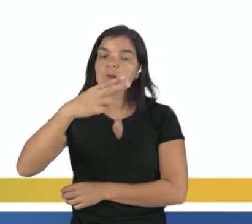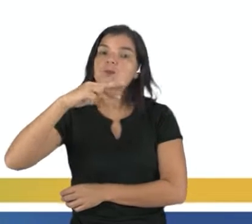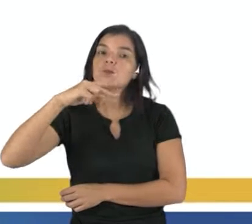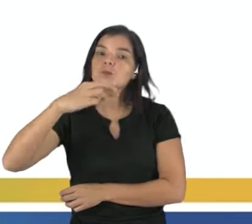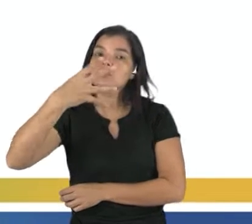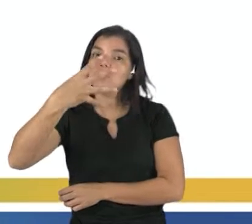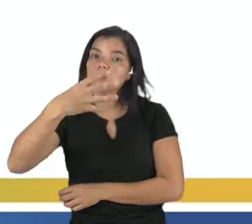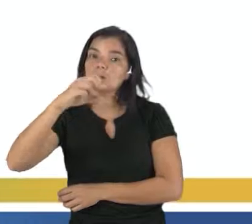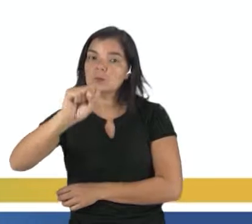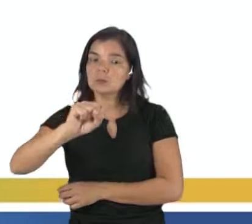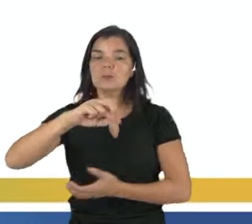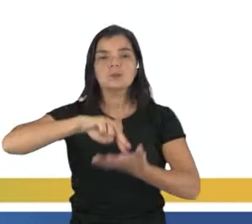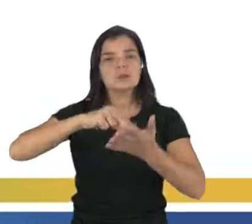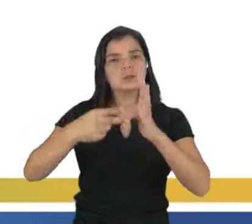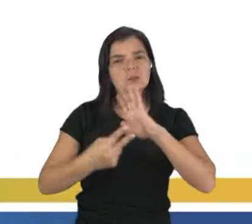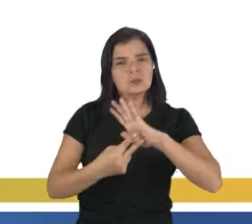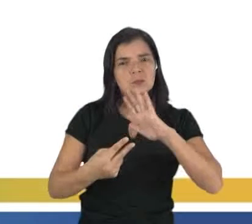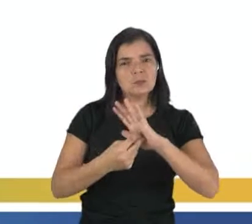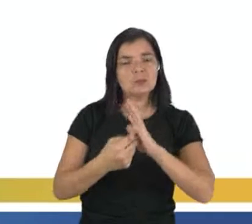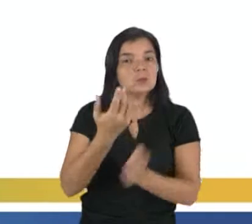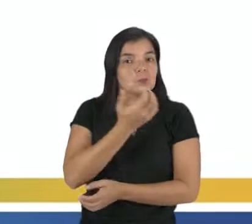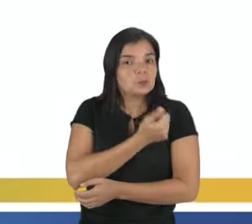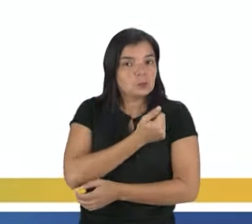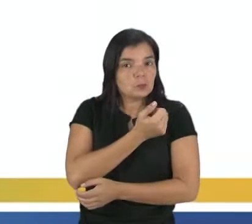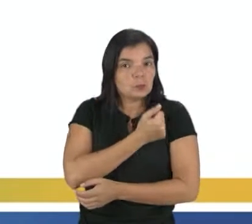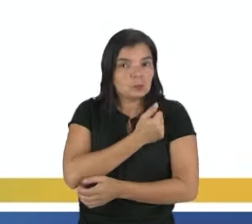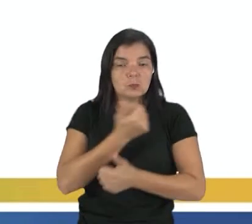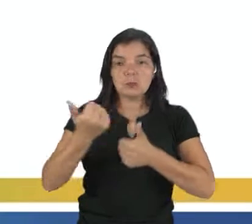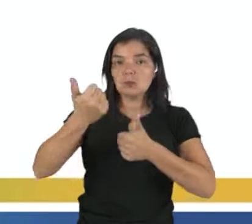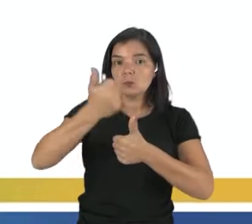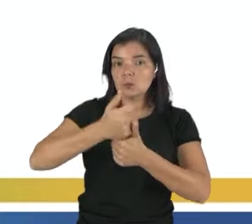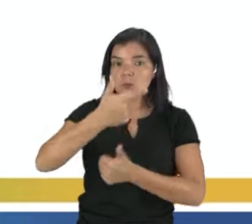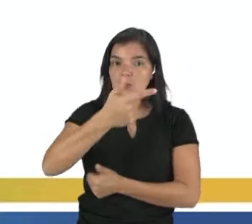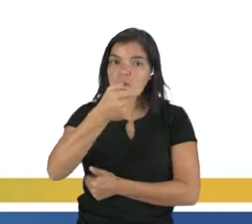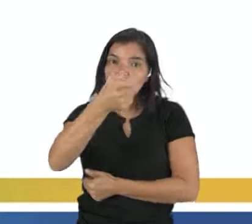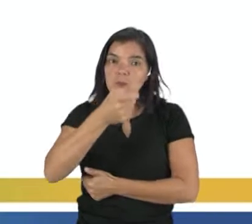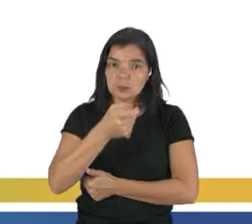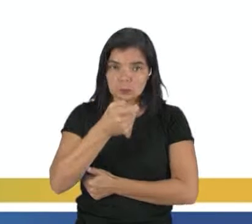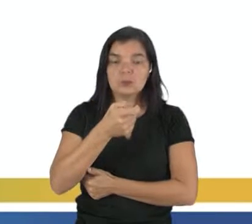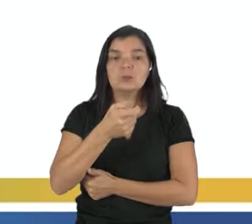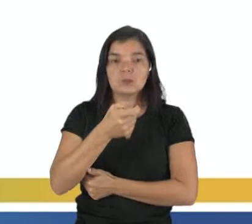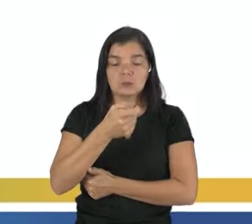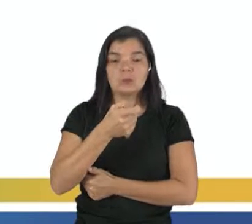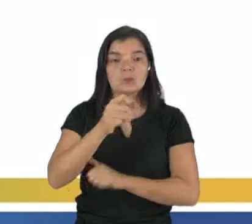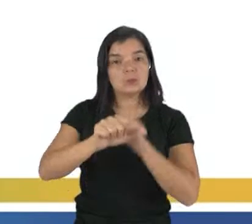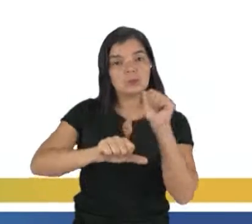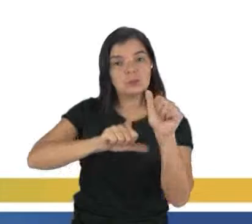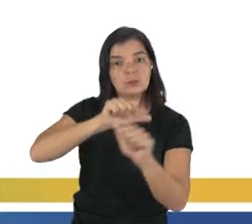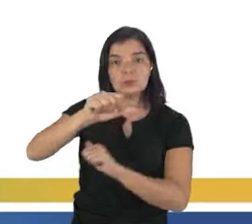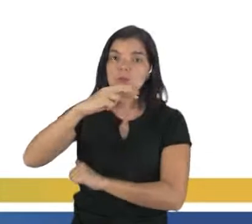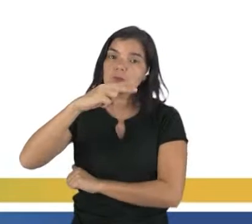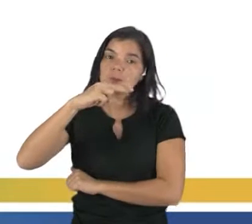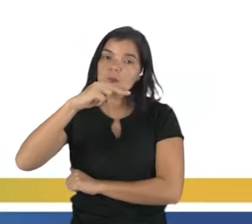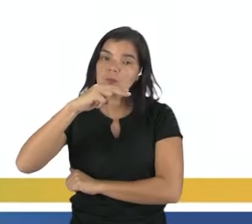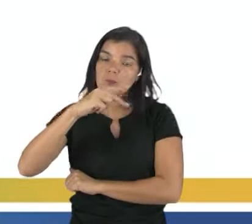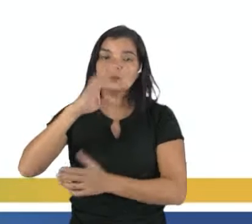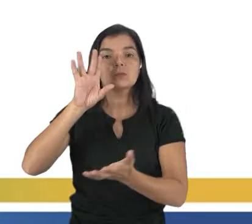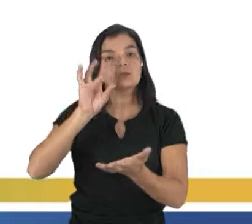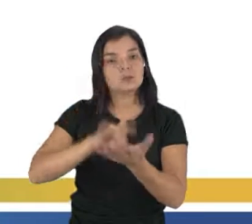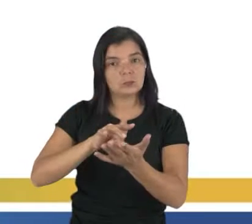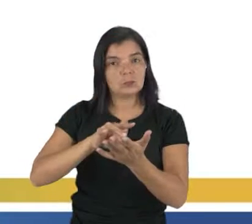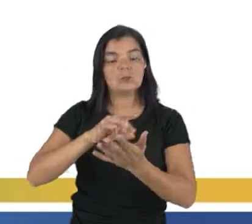= 48 Seja algum número colocado no lugar de 2x né torna essa igualdade